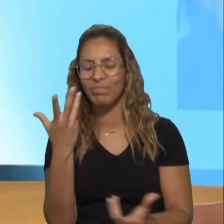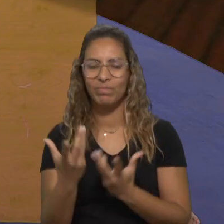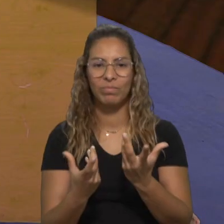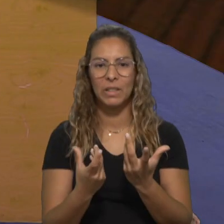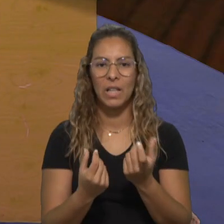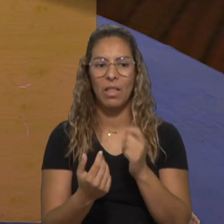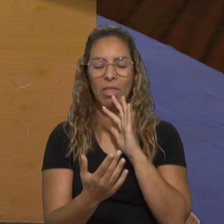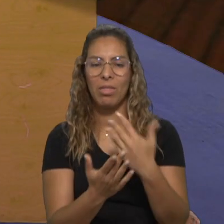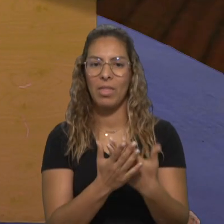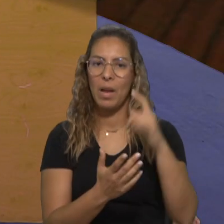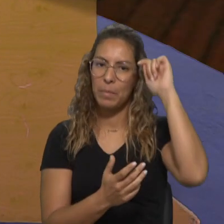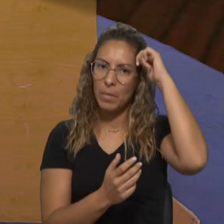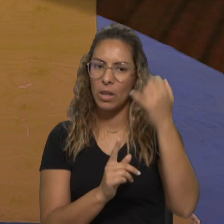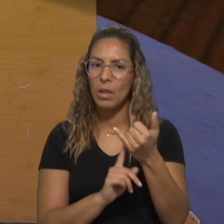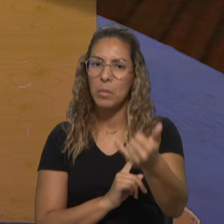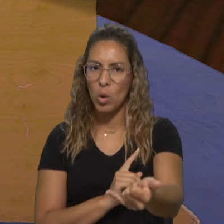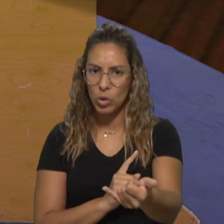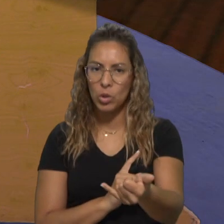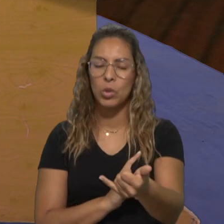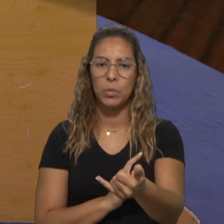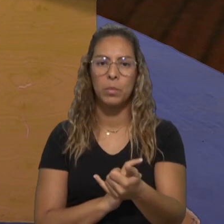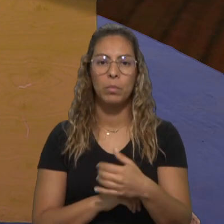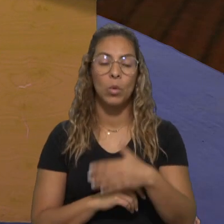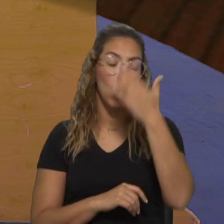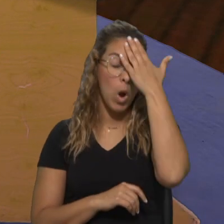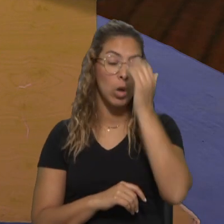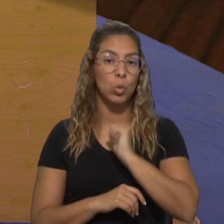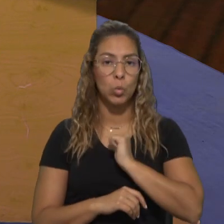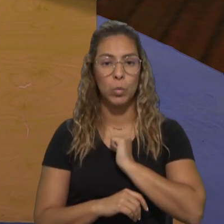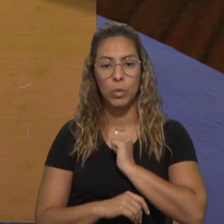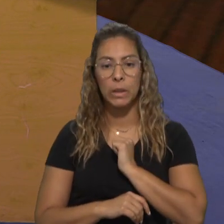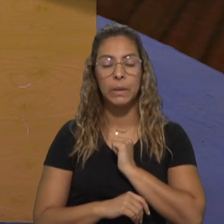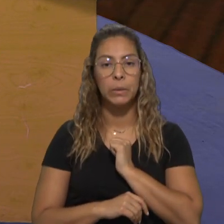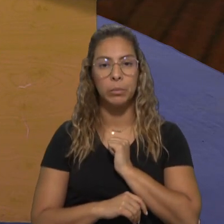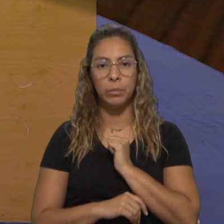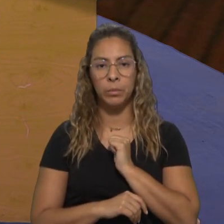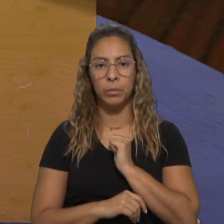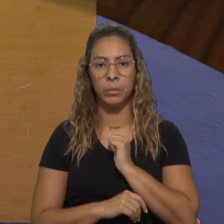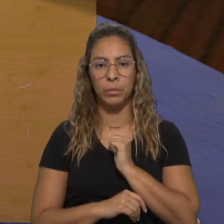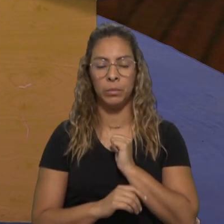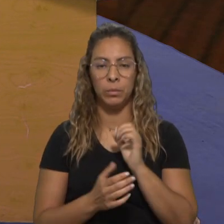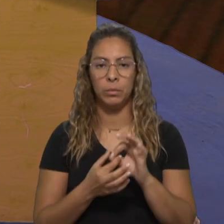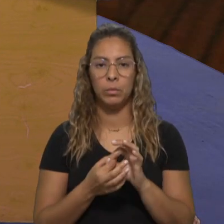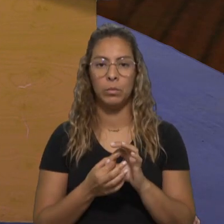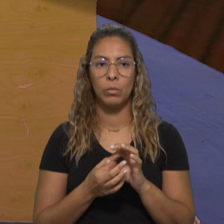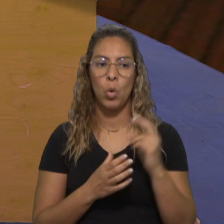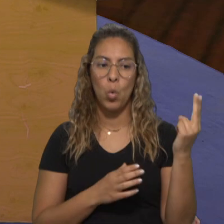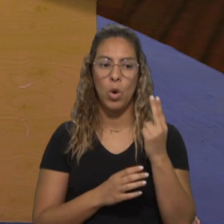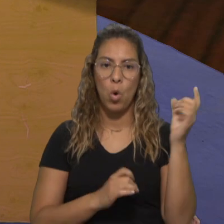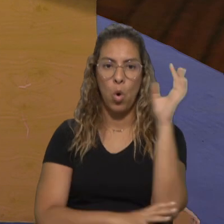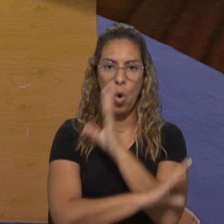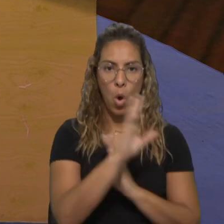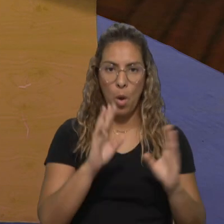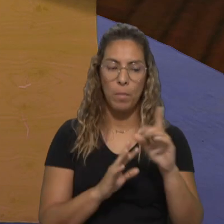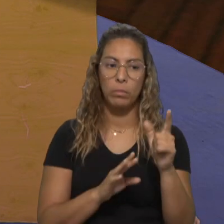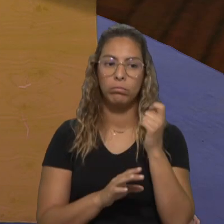em consequência. Portanto, acho que, de facto, o projeto da União Europeia é um projeto de